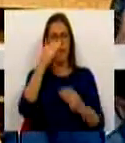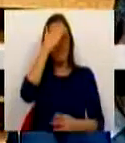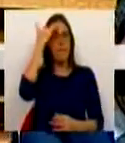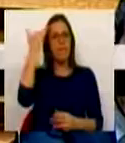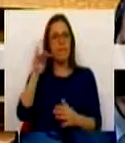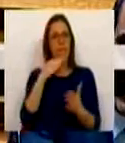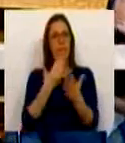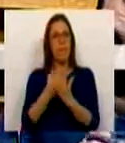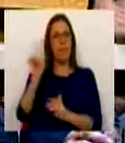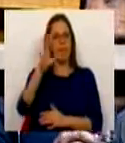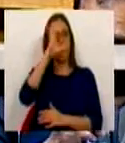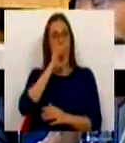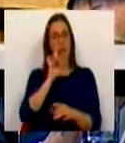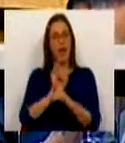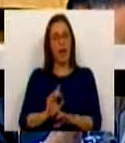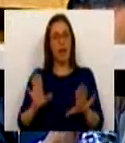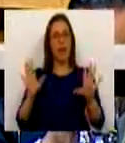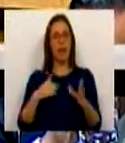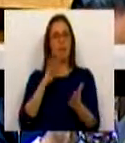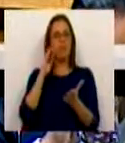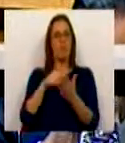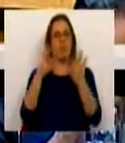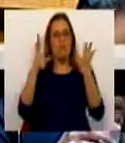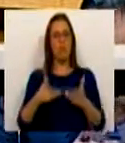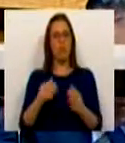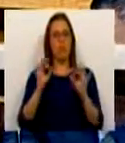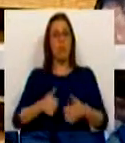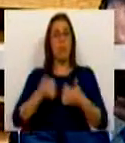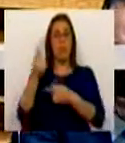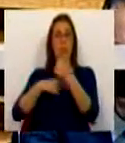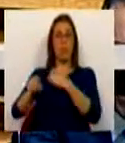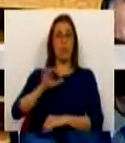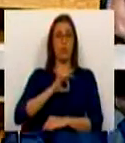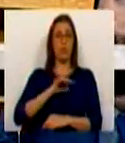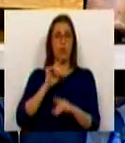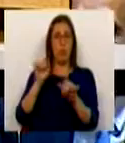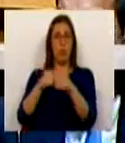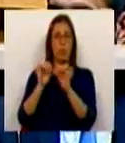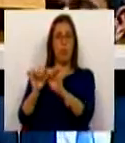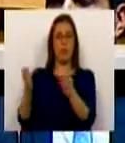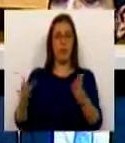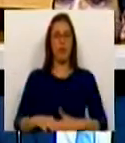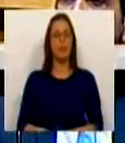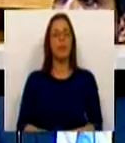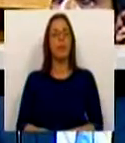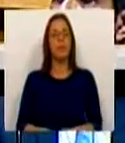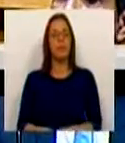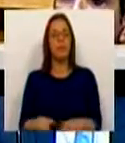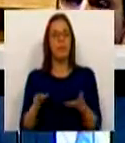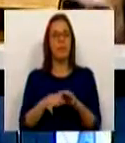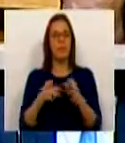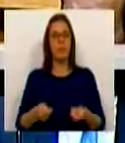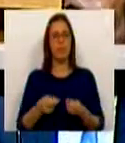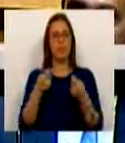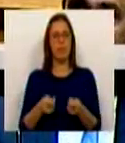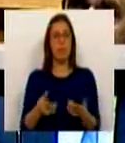dificuldades causadas pelo seu Governo, ainda assim tivemos resultados orçamentais francamente melhores que o senhor, que o seu partido. Sobre o